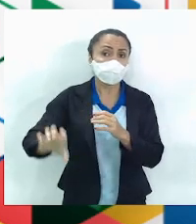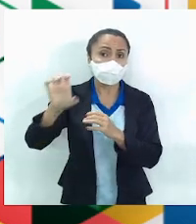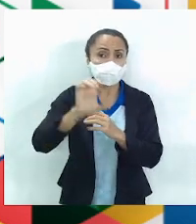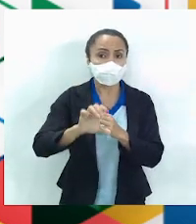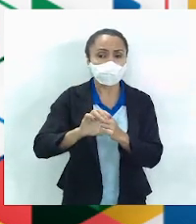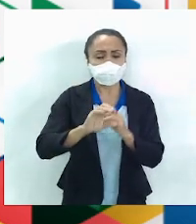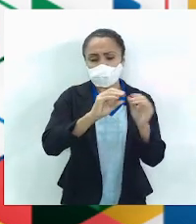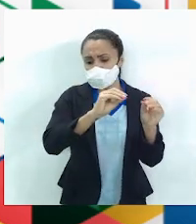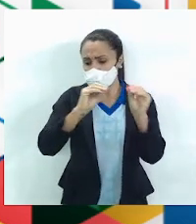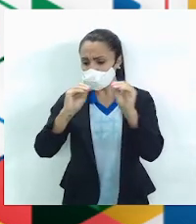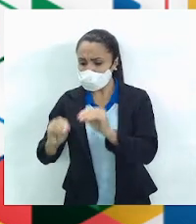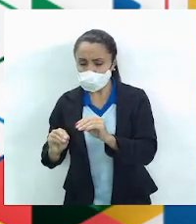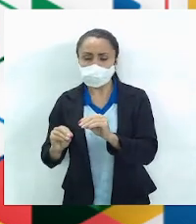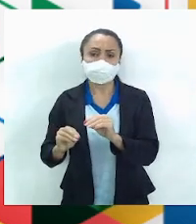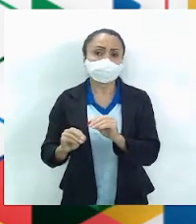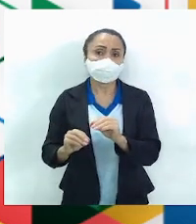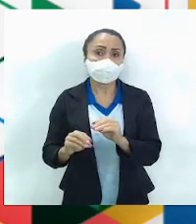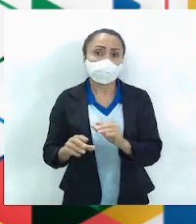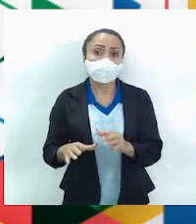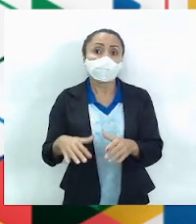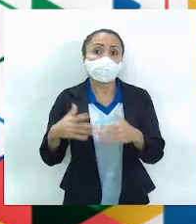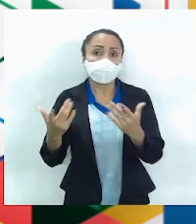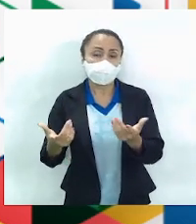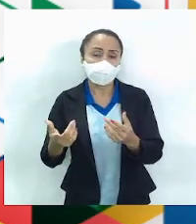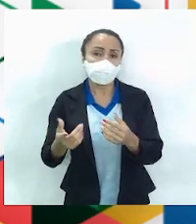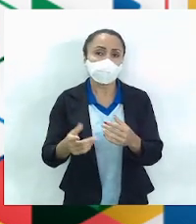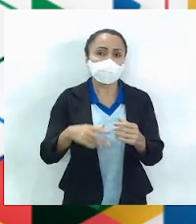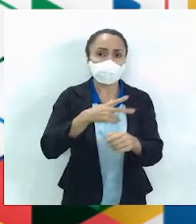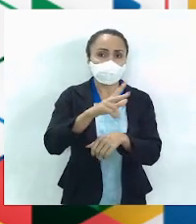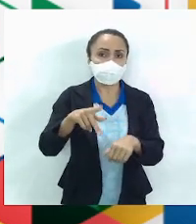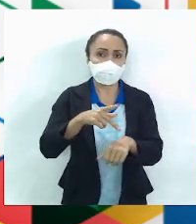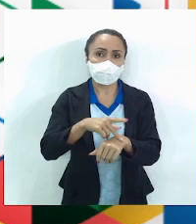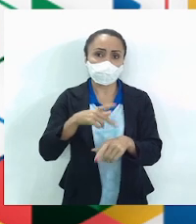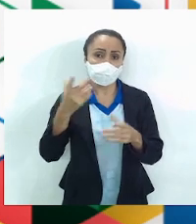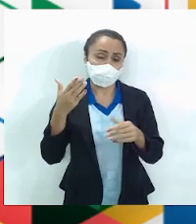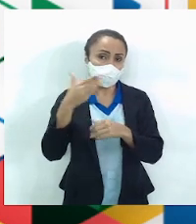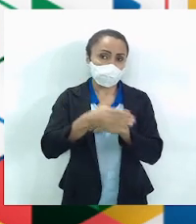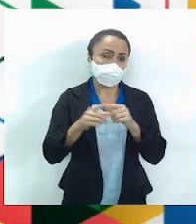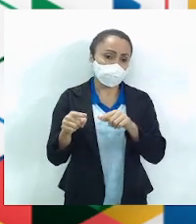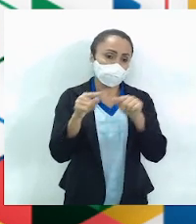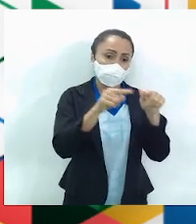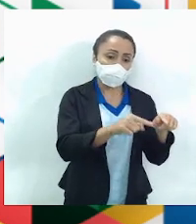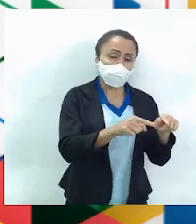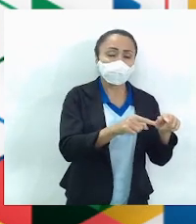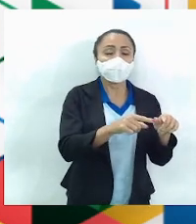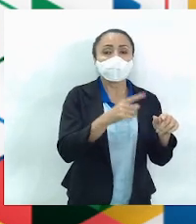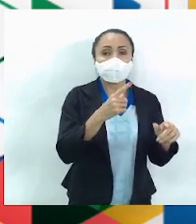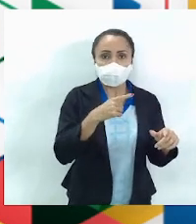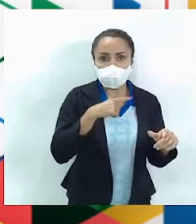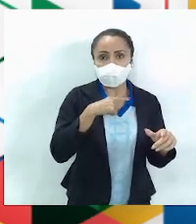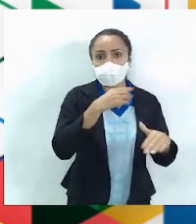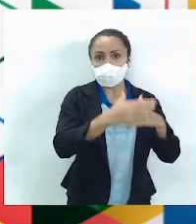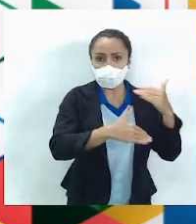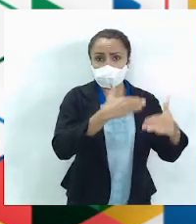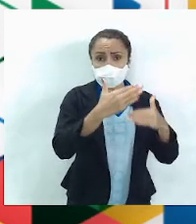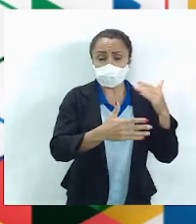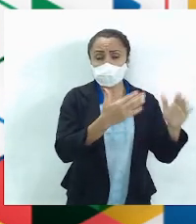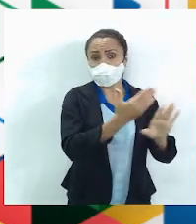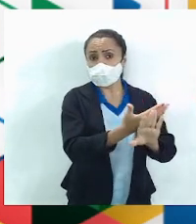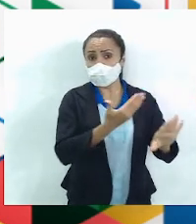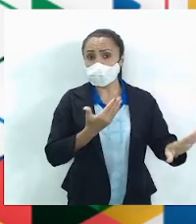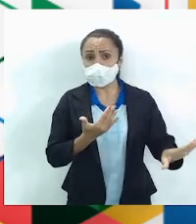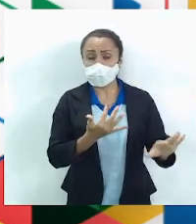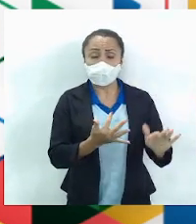países que faziam parte da União Soviética, tiveram seu processo de independência após o fim, né,